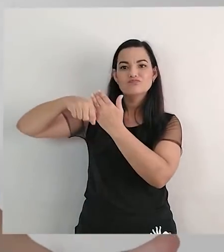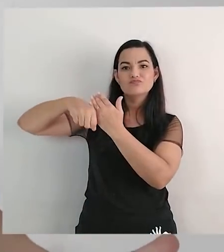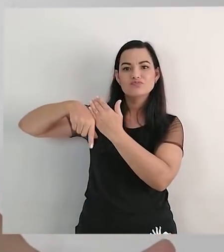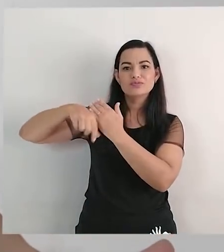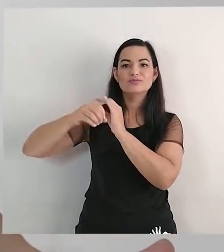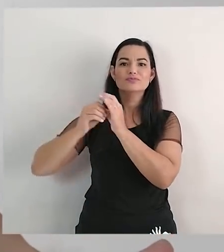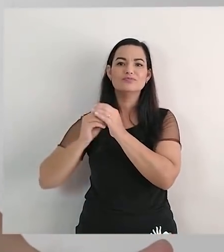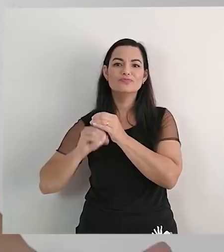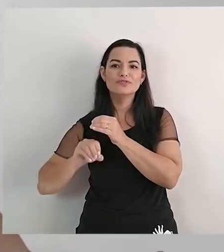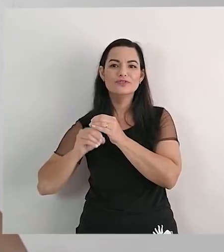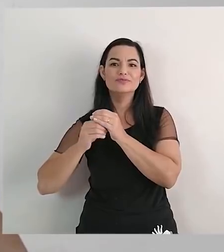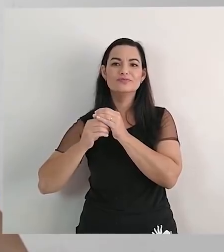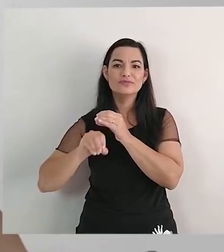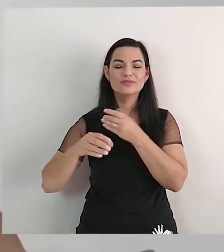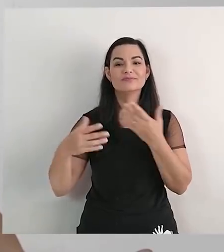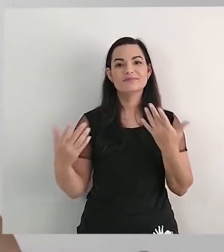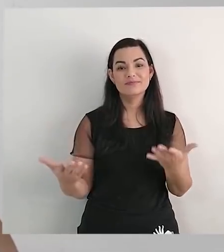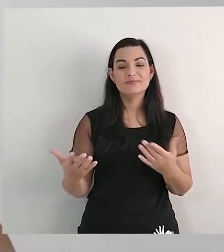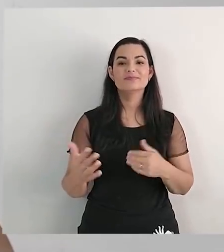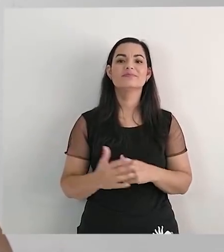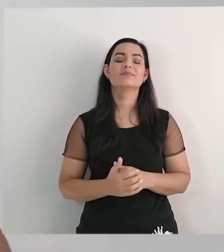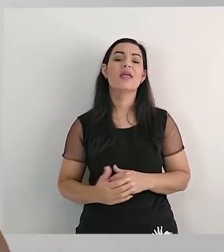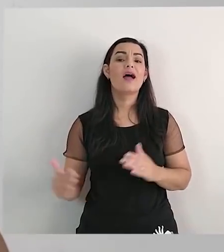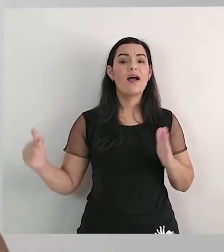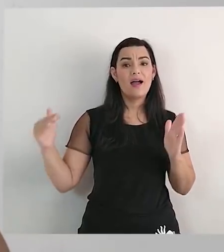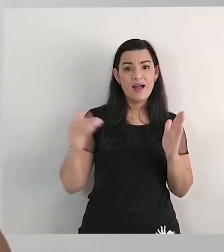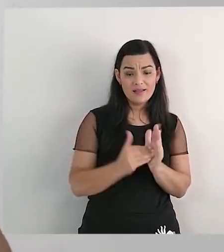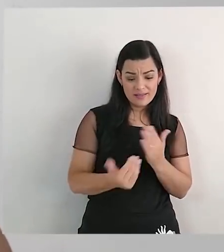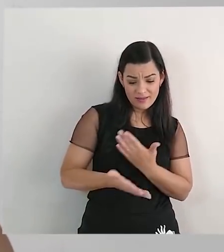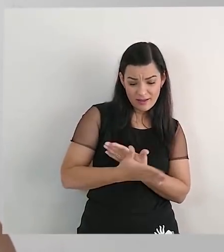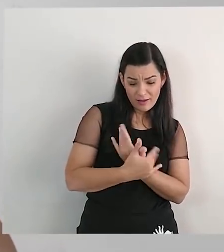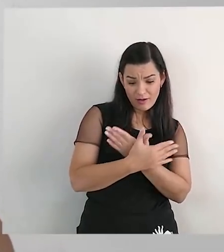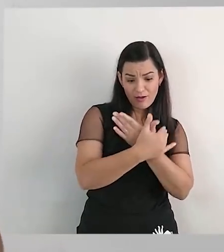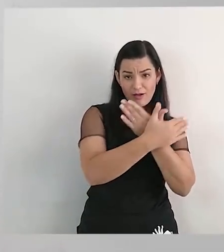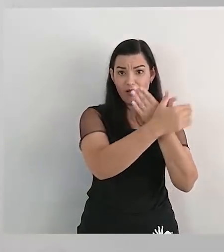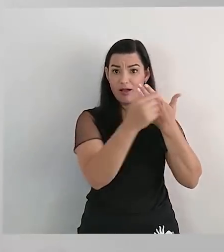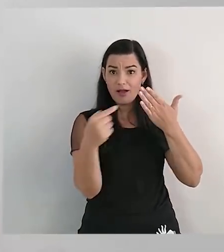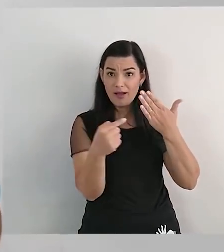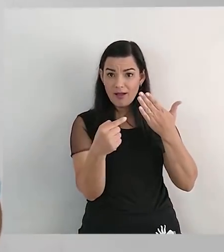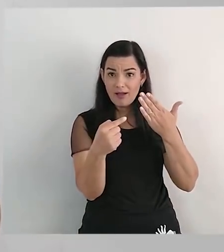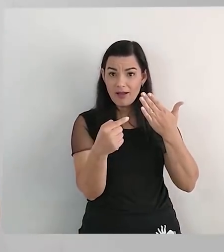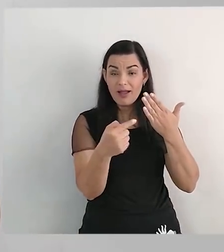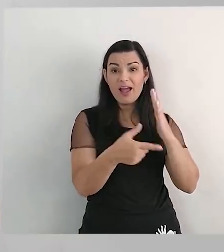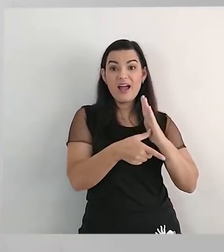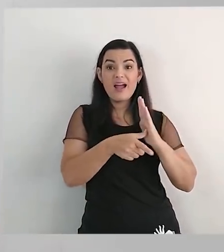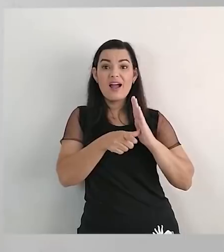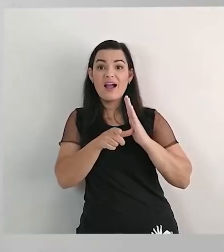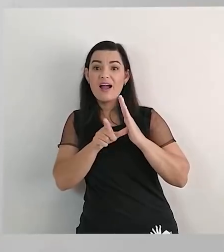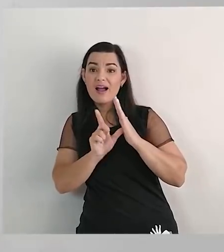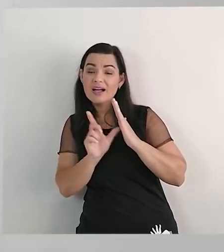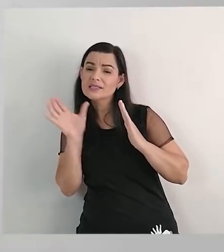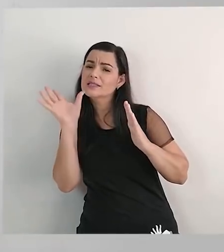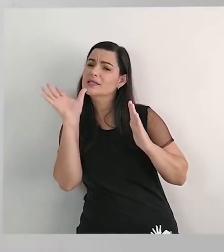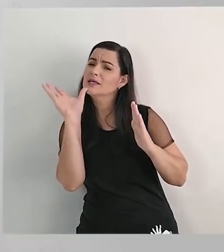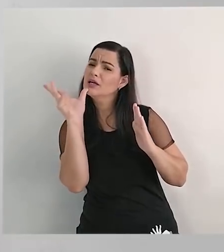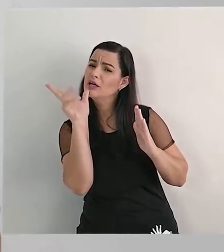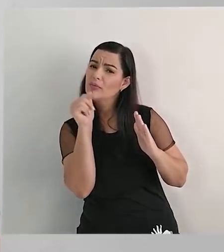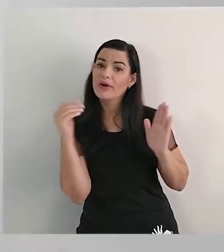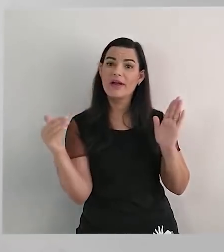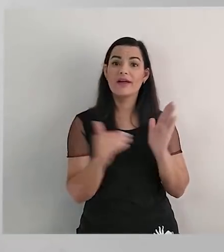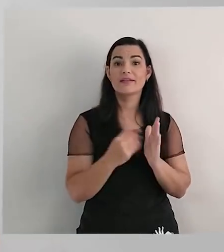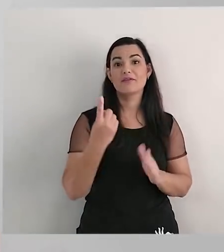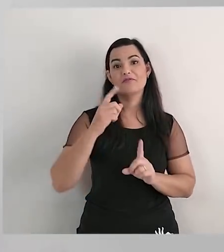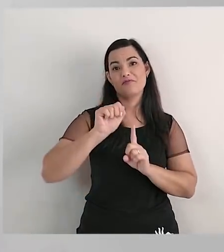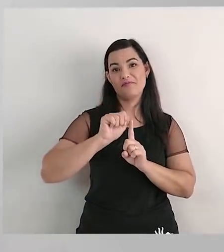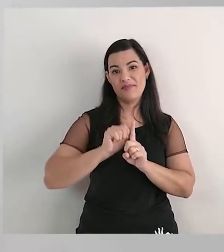de fase adulta, é uma longa jornada, que pode durar até um mês, sabia? E